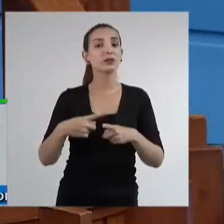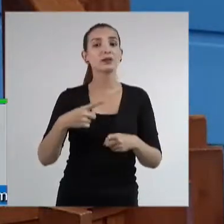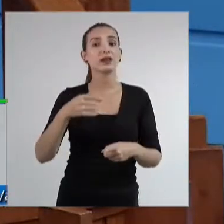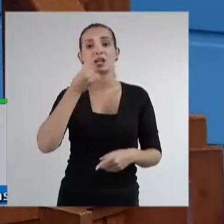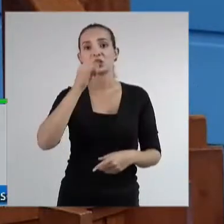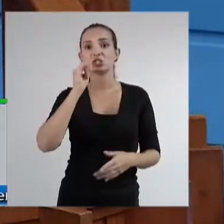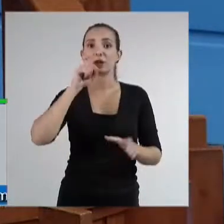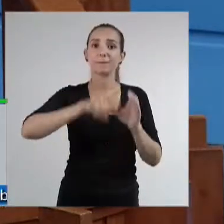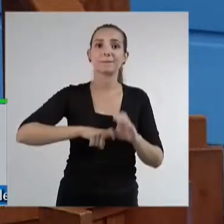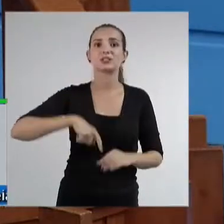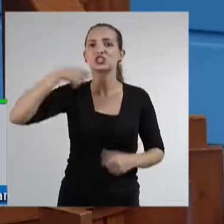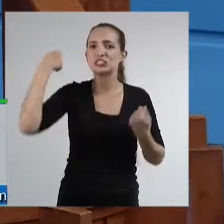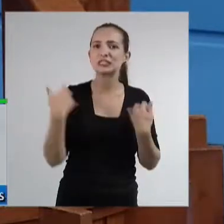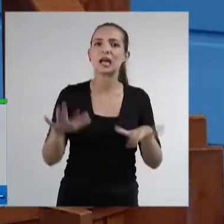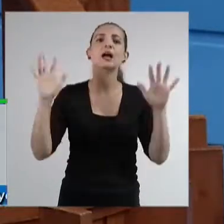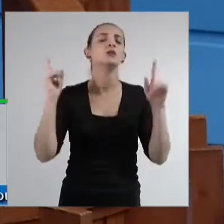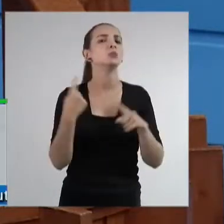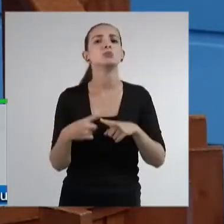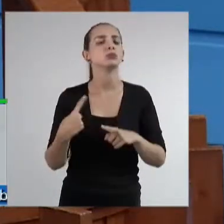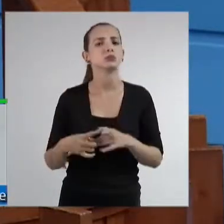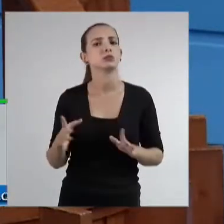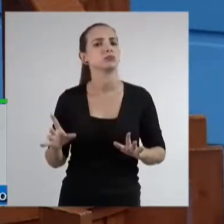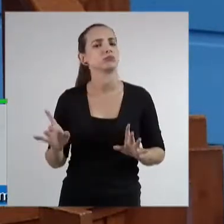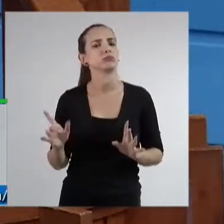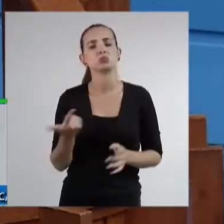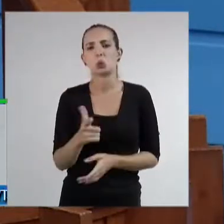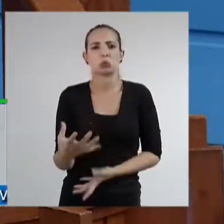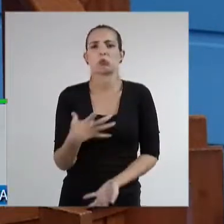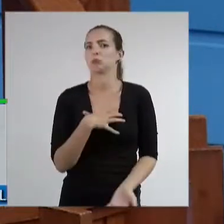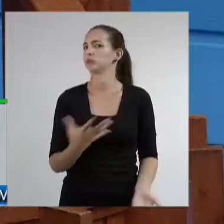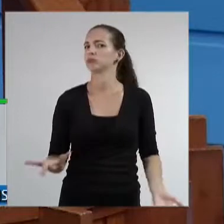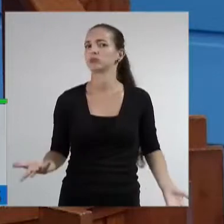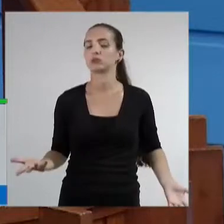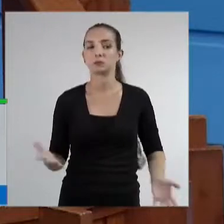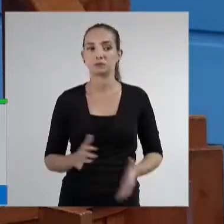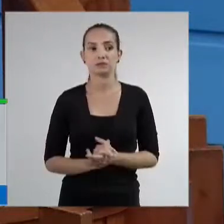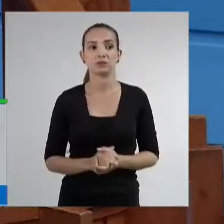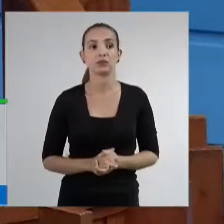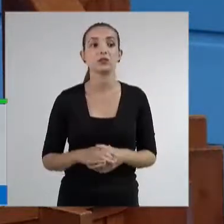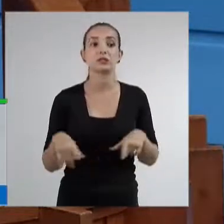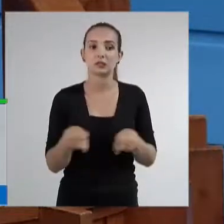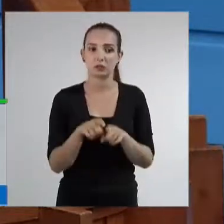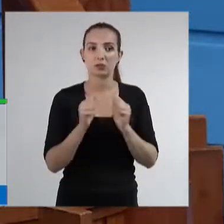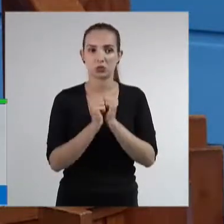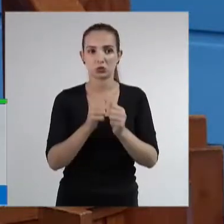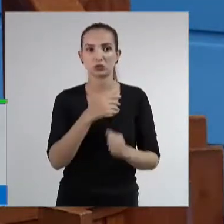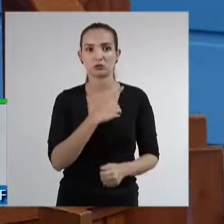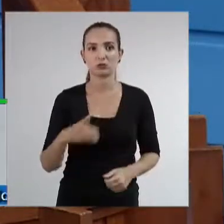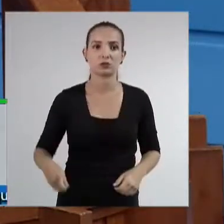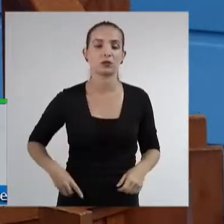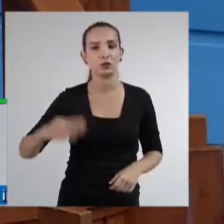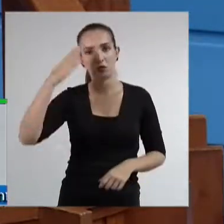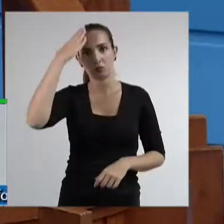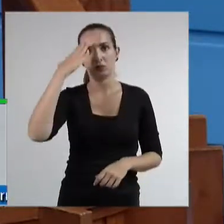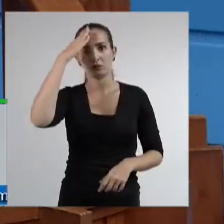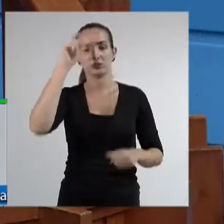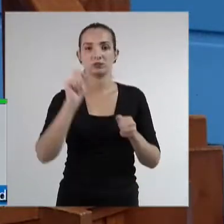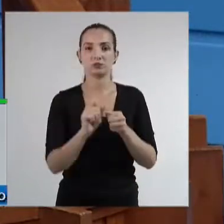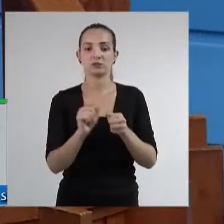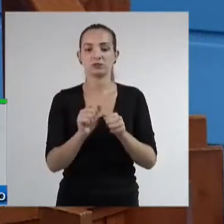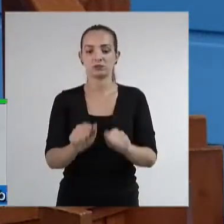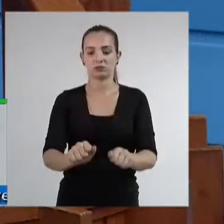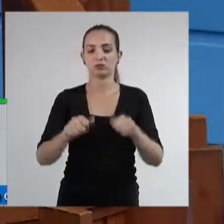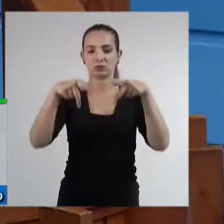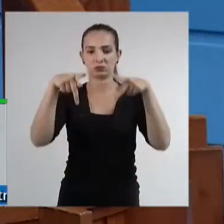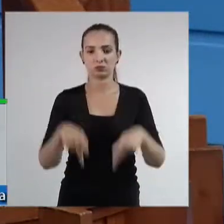em parceria com o deputado Barbosinha, vamos realizar aqui uma audiência pública para que todas